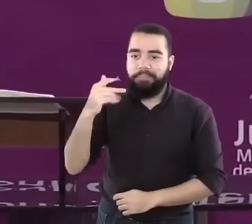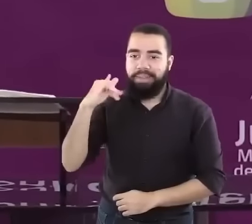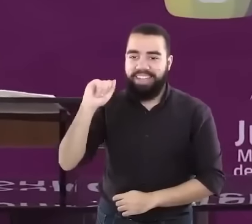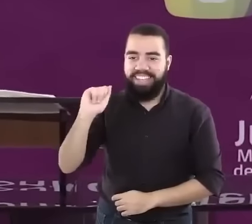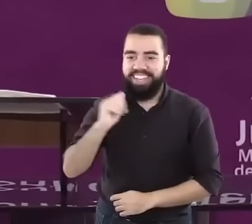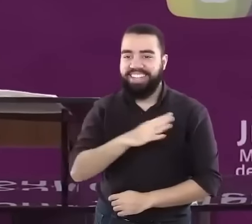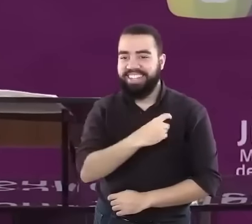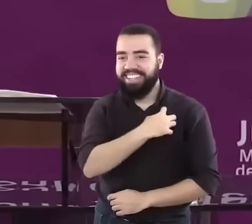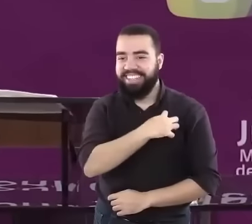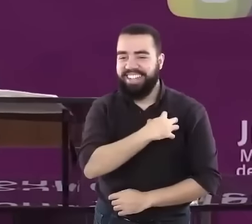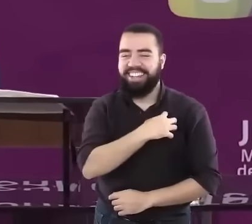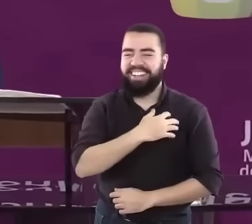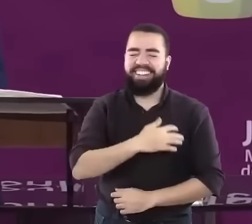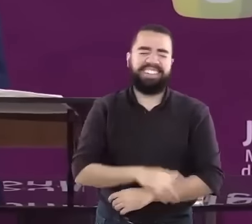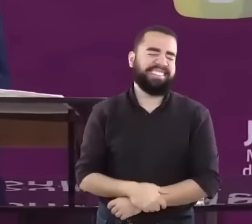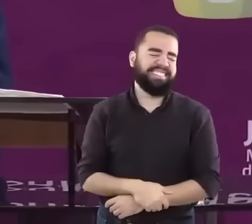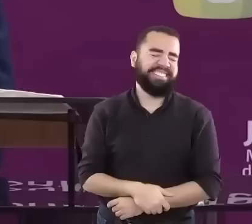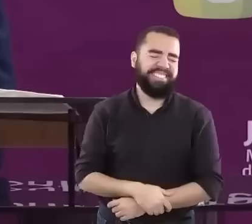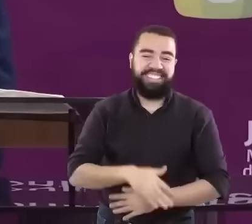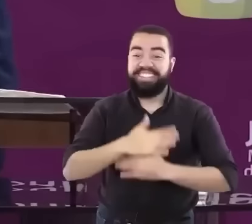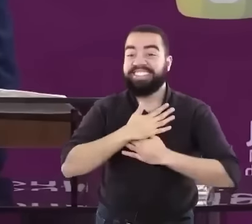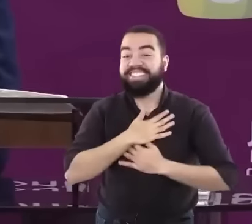descansa no